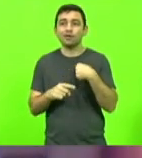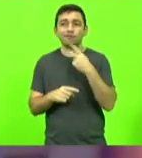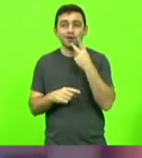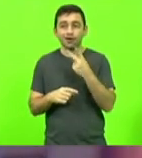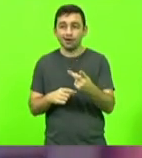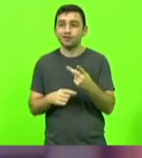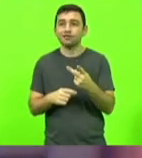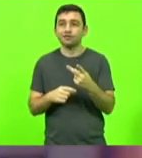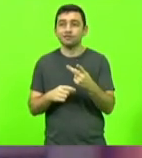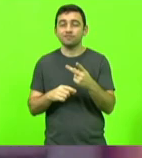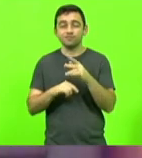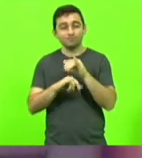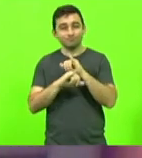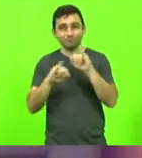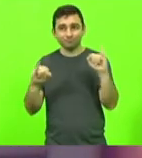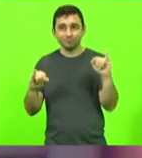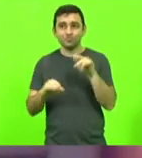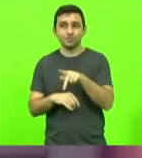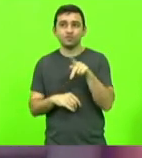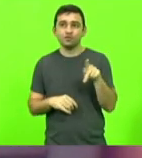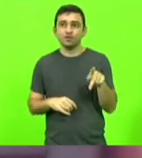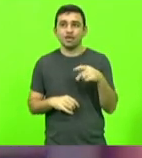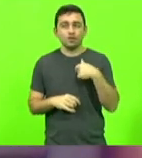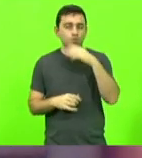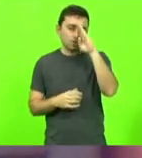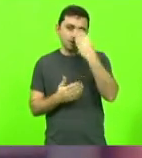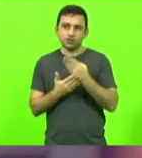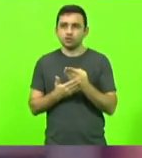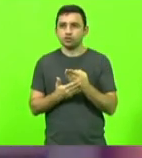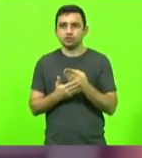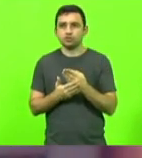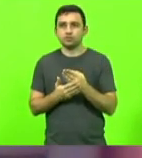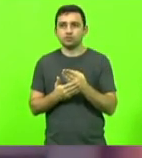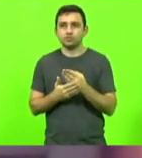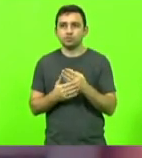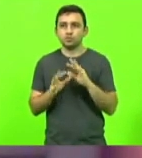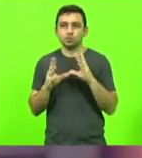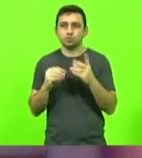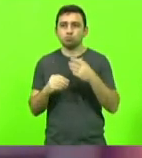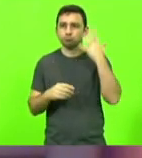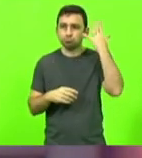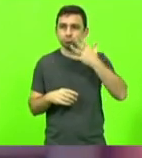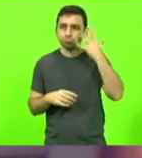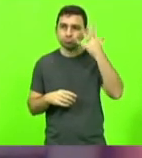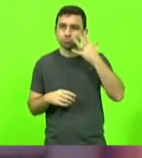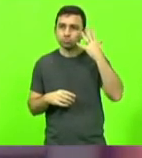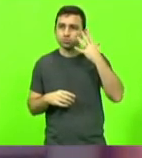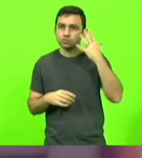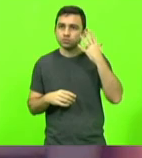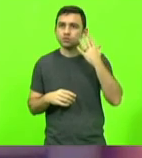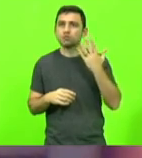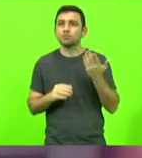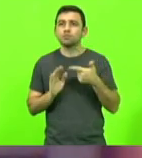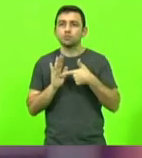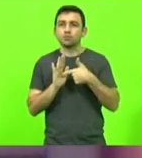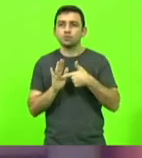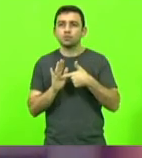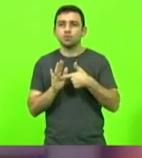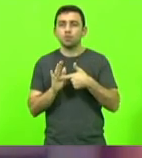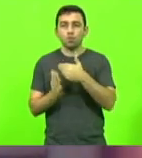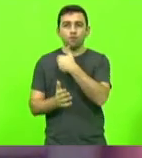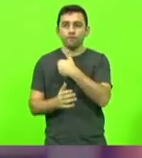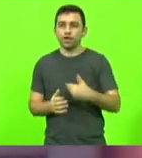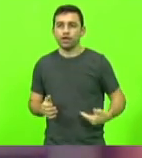colegas professores, eu não acredito que, diante de tantas falas comprometedoras, o governo não